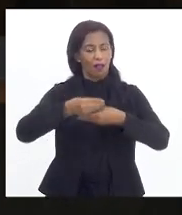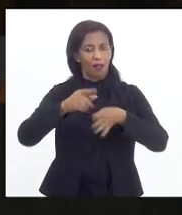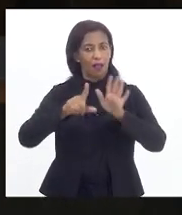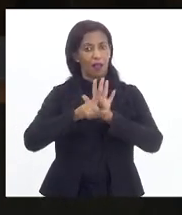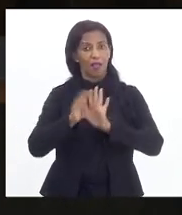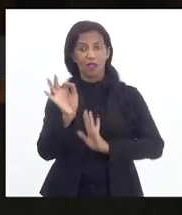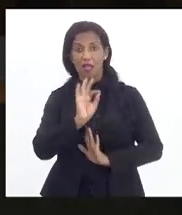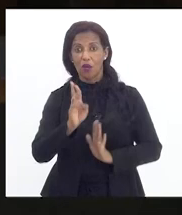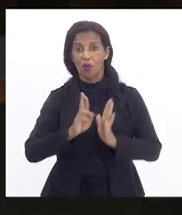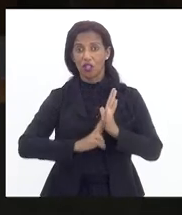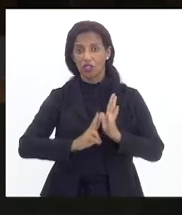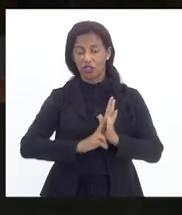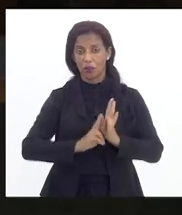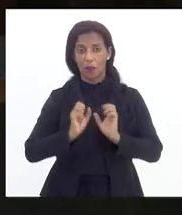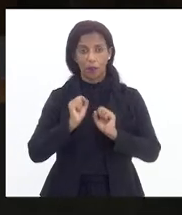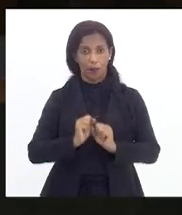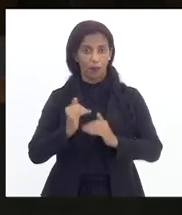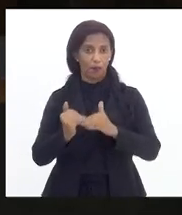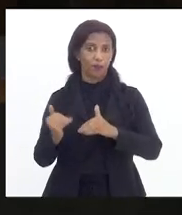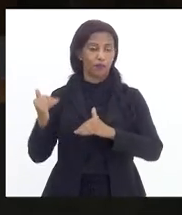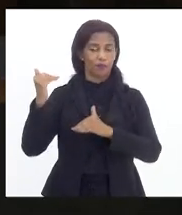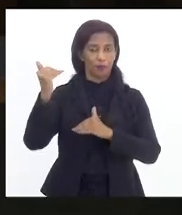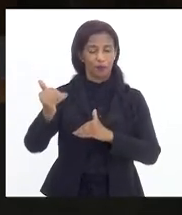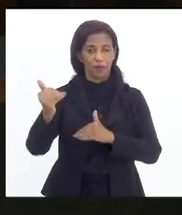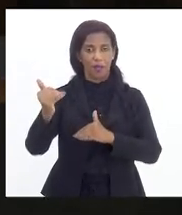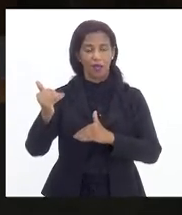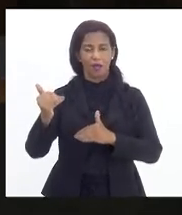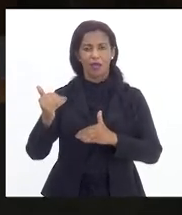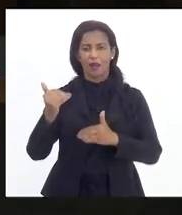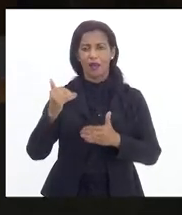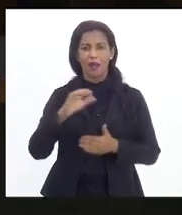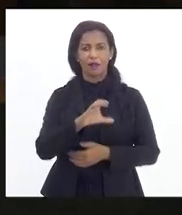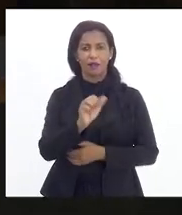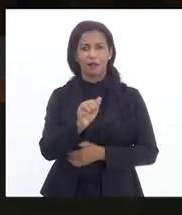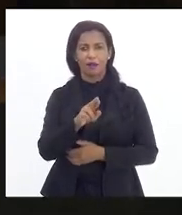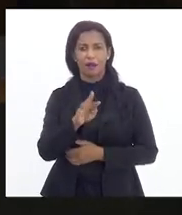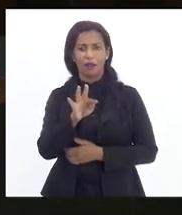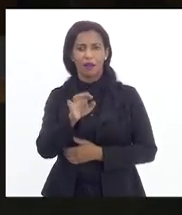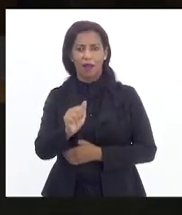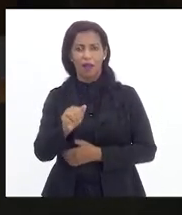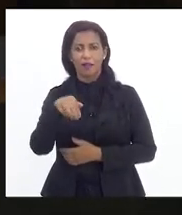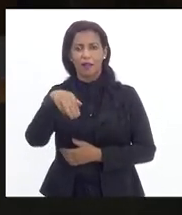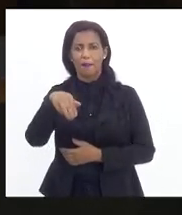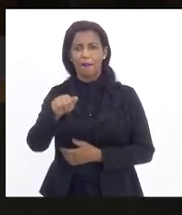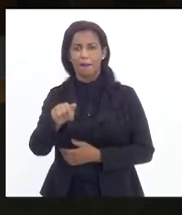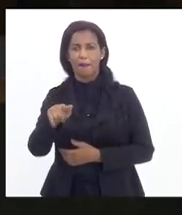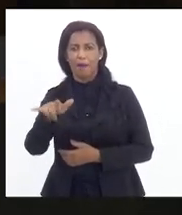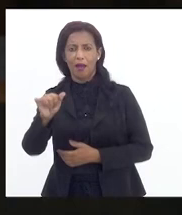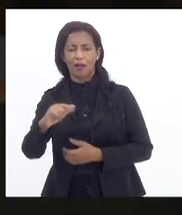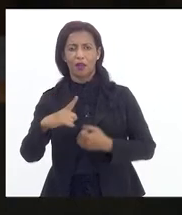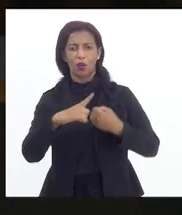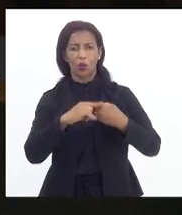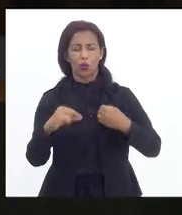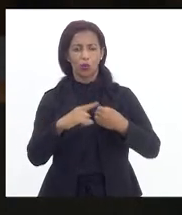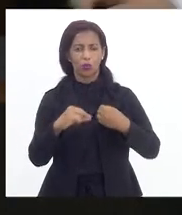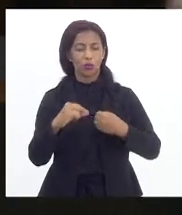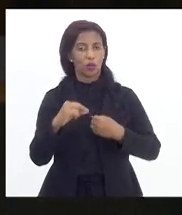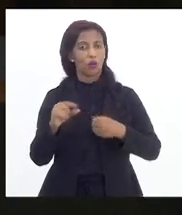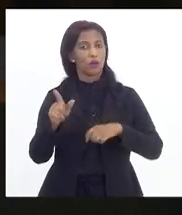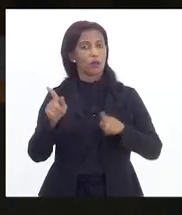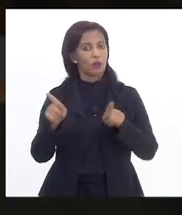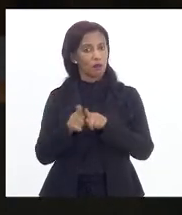de um regime pode está acima da Carta Magna e o ensino Sudeste do Artigo 37 da construção de